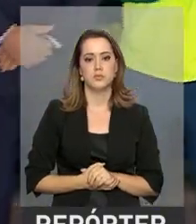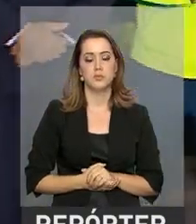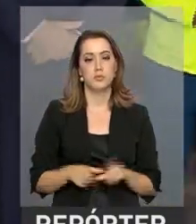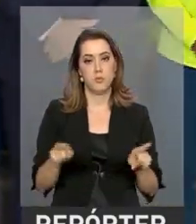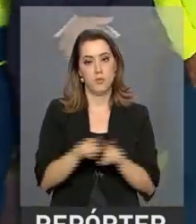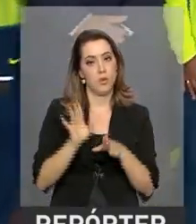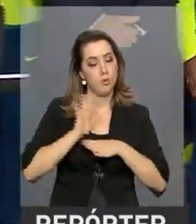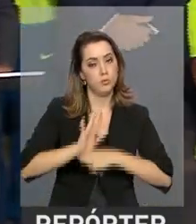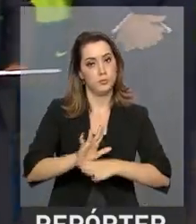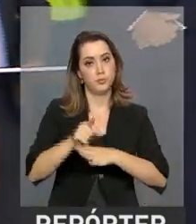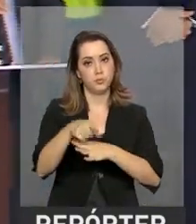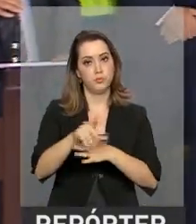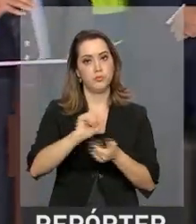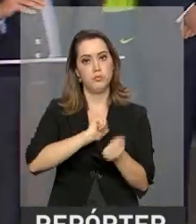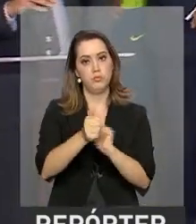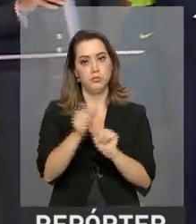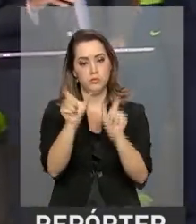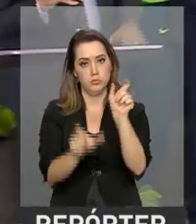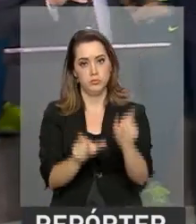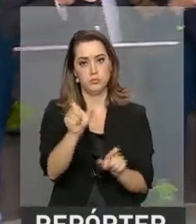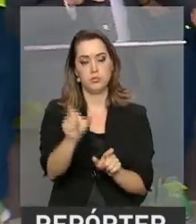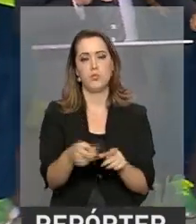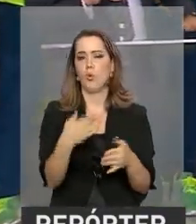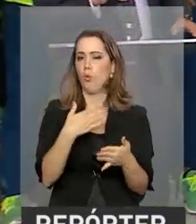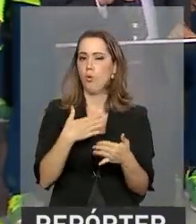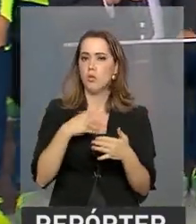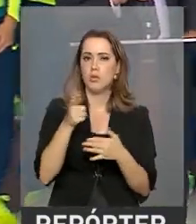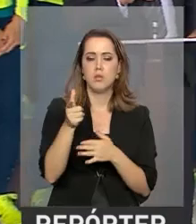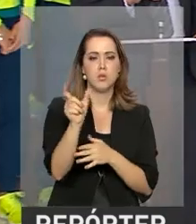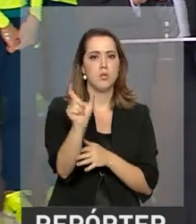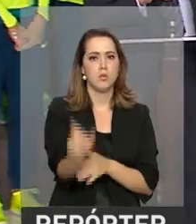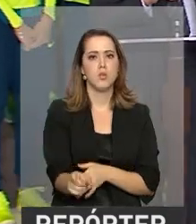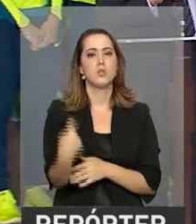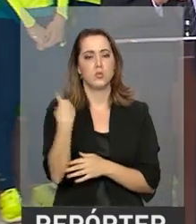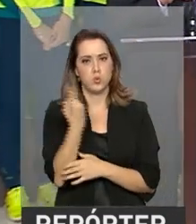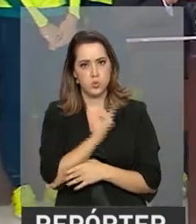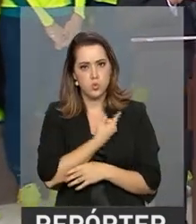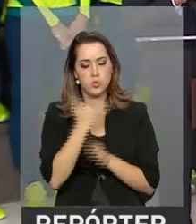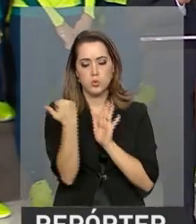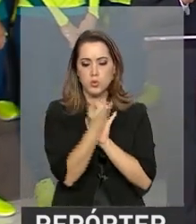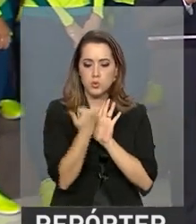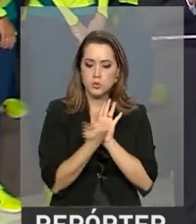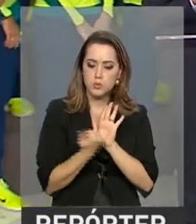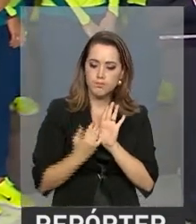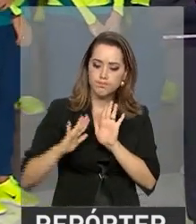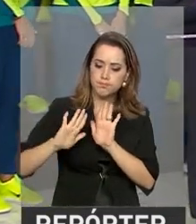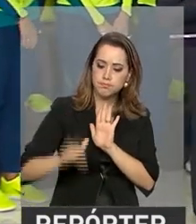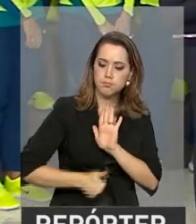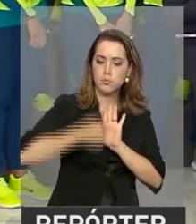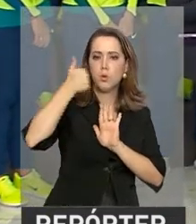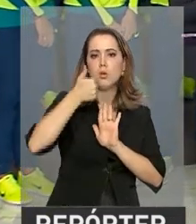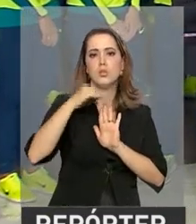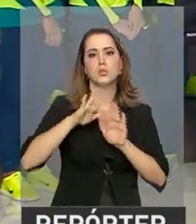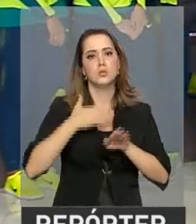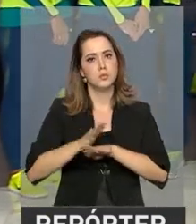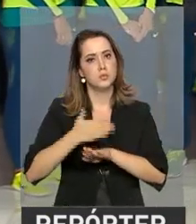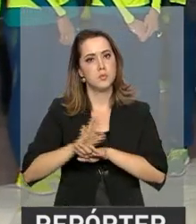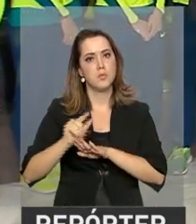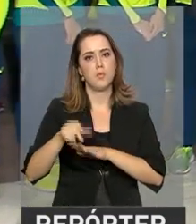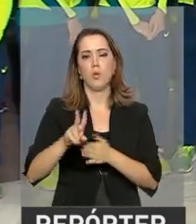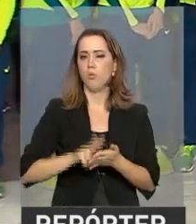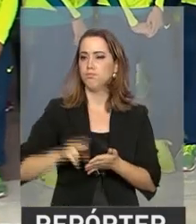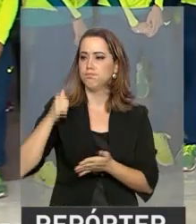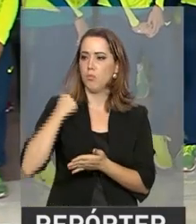e de apoio aos atletas. Sejam eles os nossos programas de alto rendimento, o Bolsa Atleta, o Bolsa